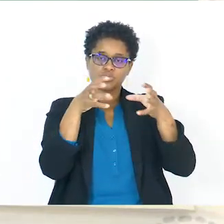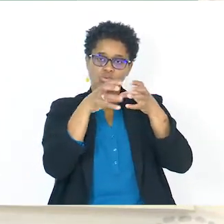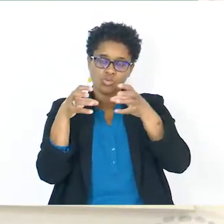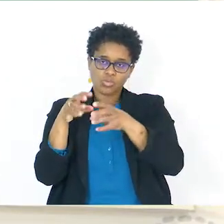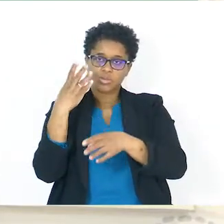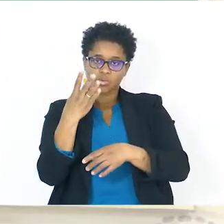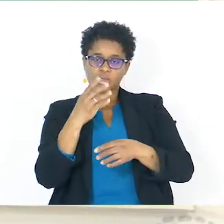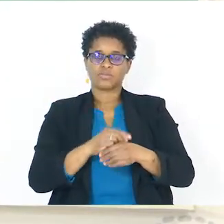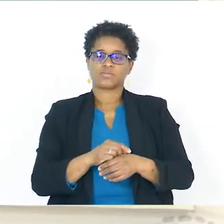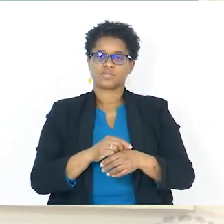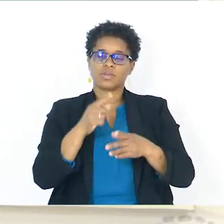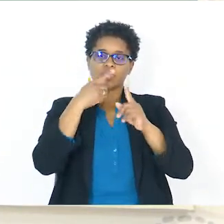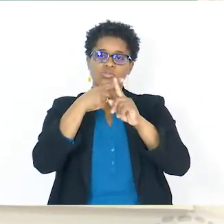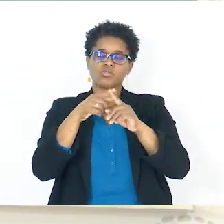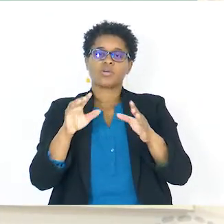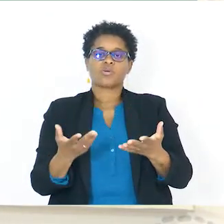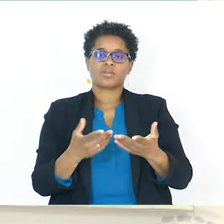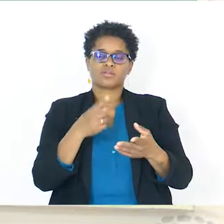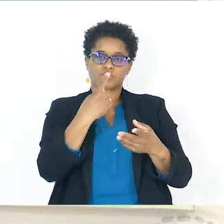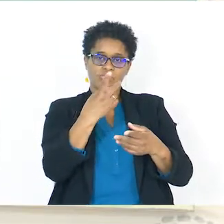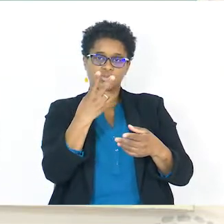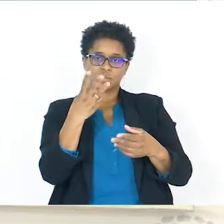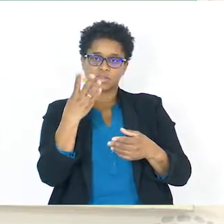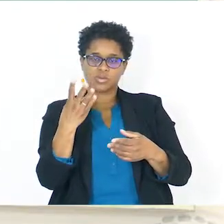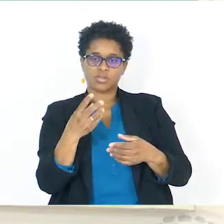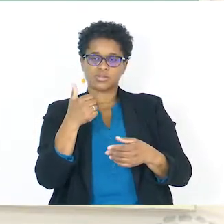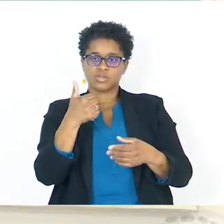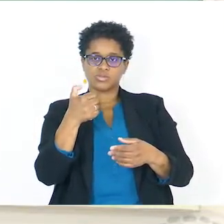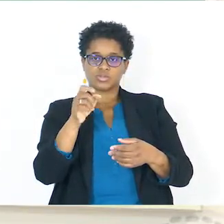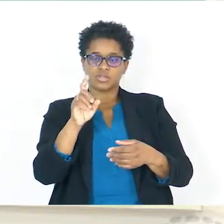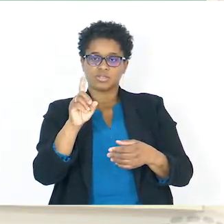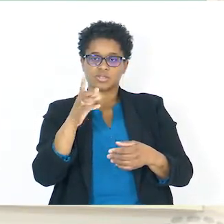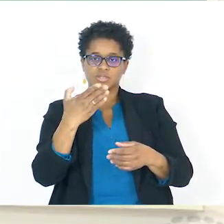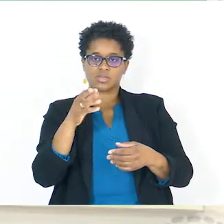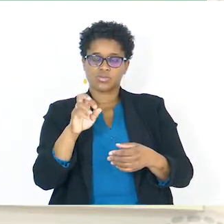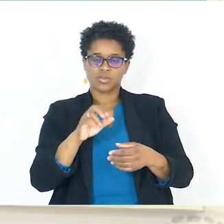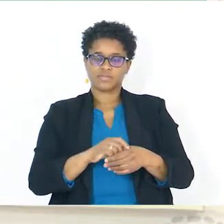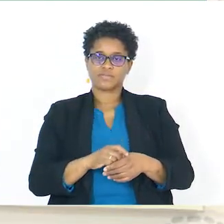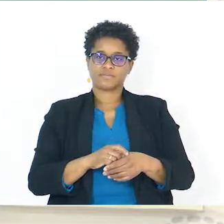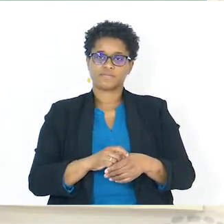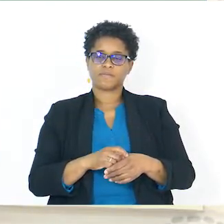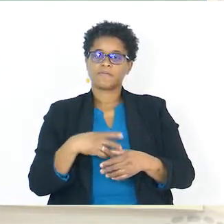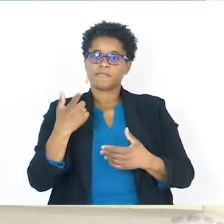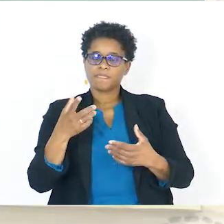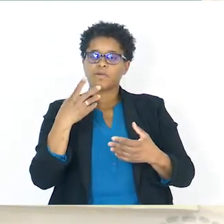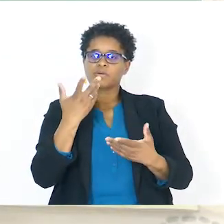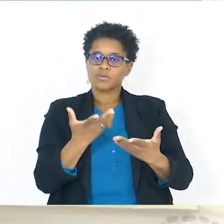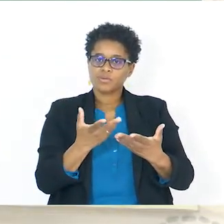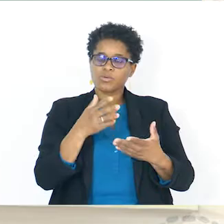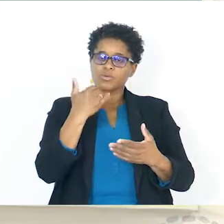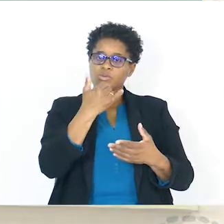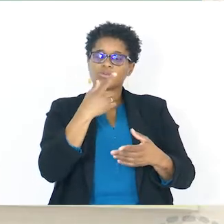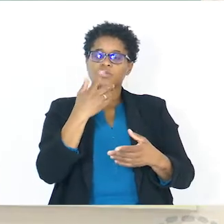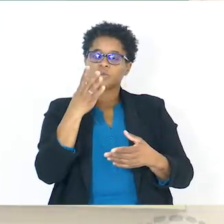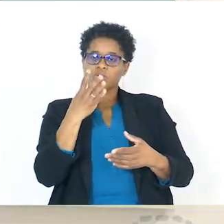grupos de 4. Somando, quanto é que dá? 1, 2, 3, 4, 5, 6, 7, 8. Então, o dobro de 4